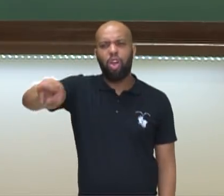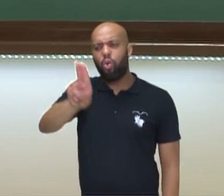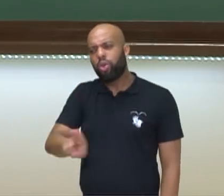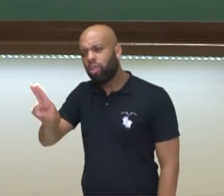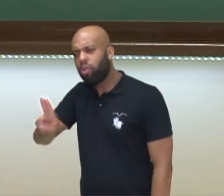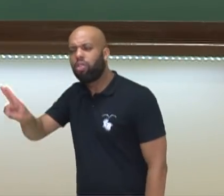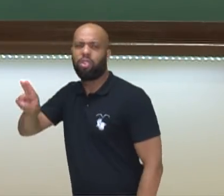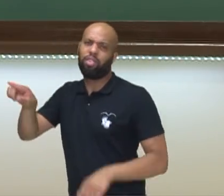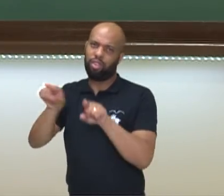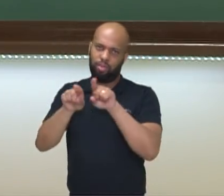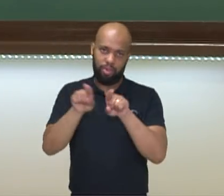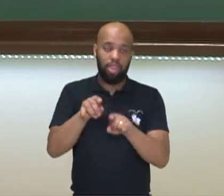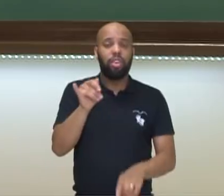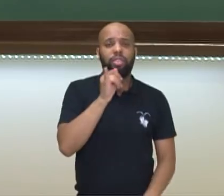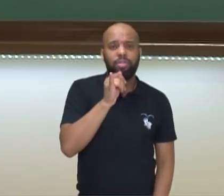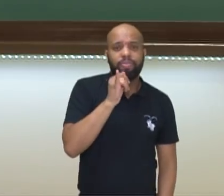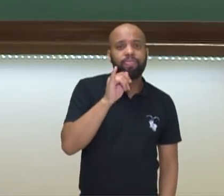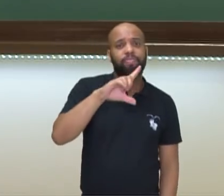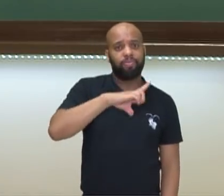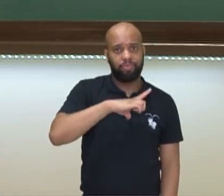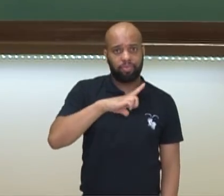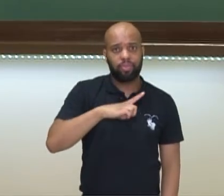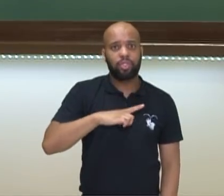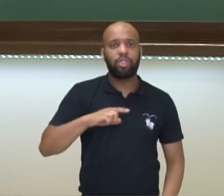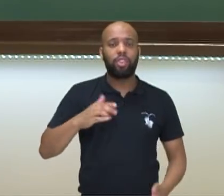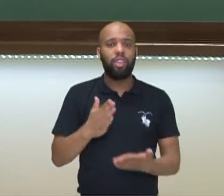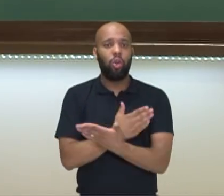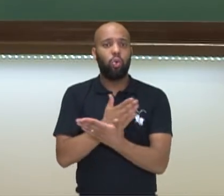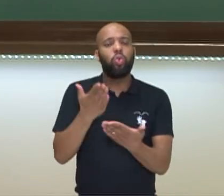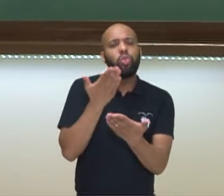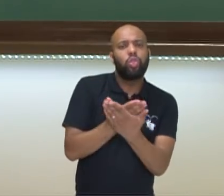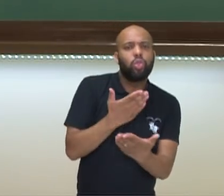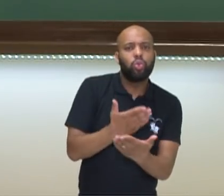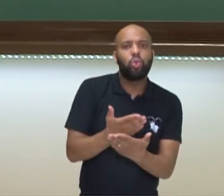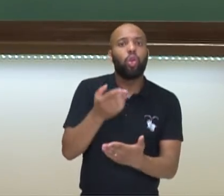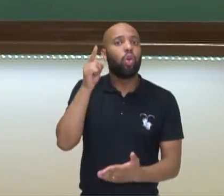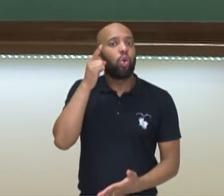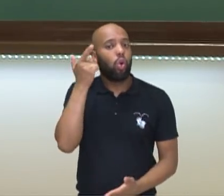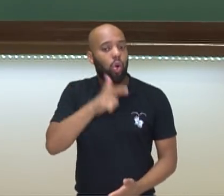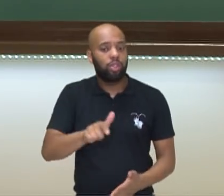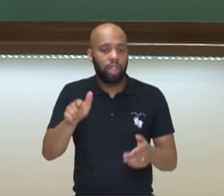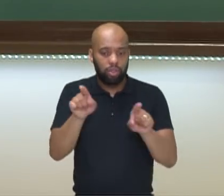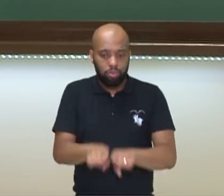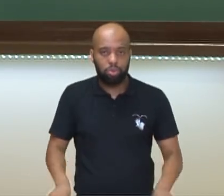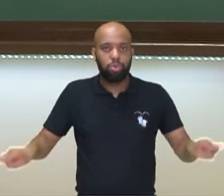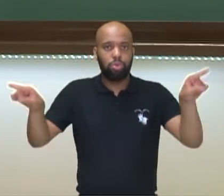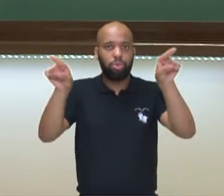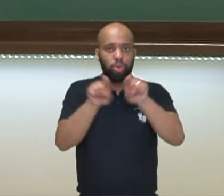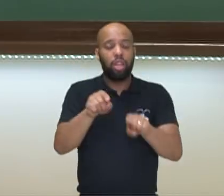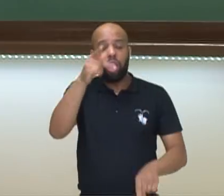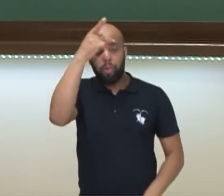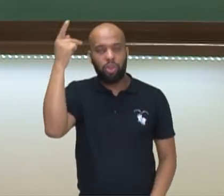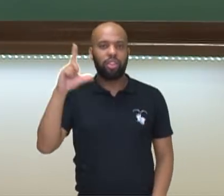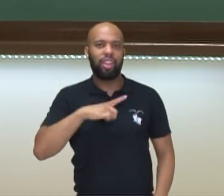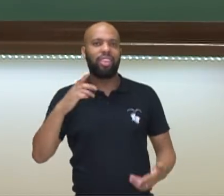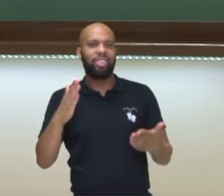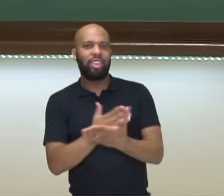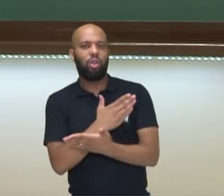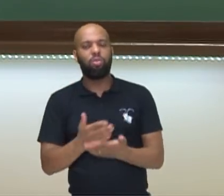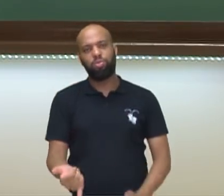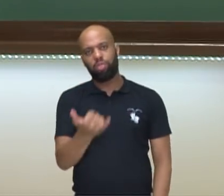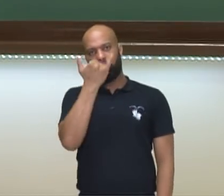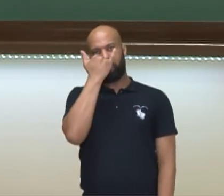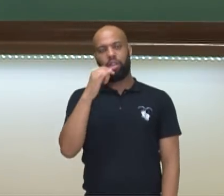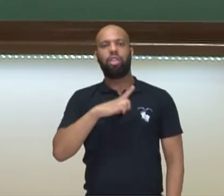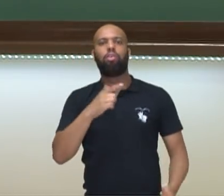muito grande. Por exemplo, existem estudos para a recuperação de indivíduos que sofreram alguma